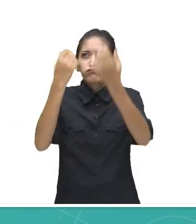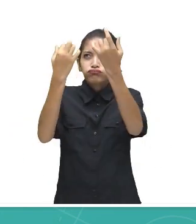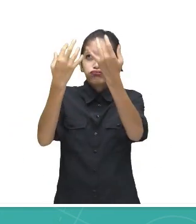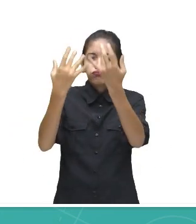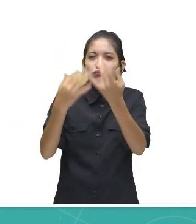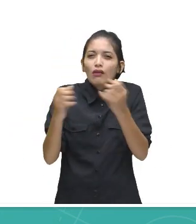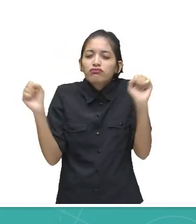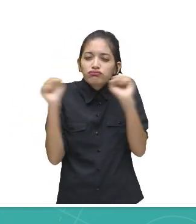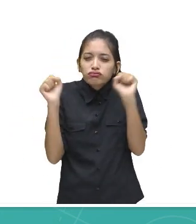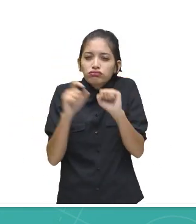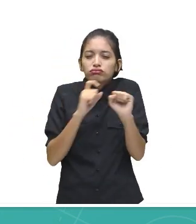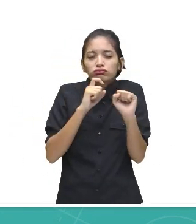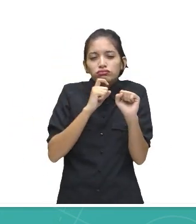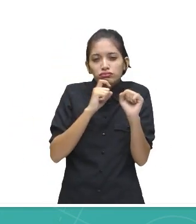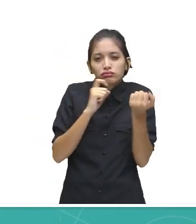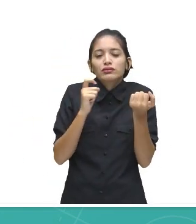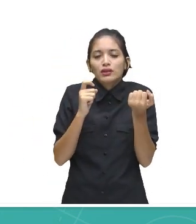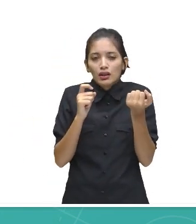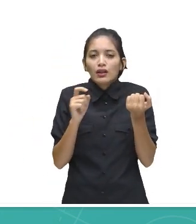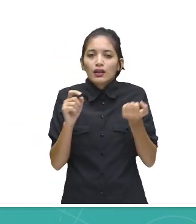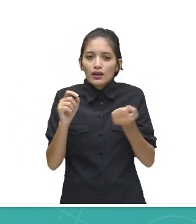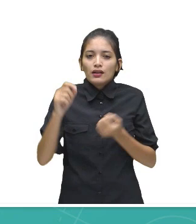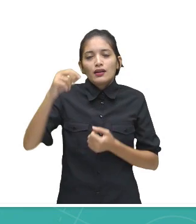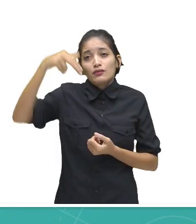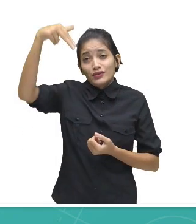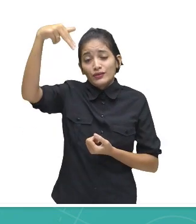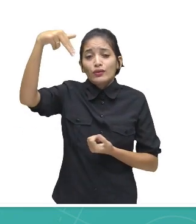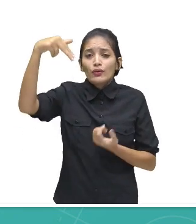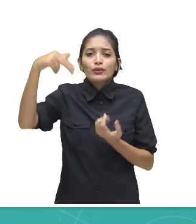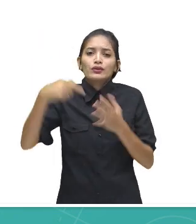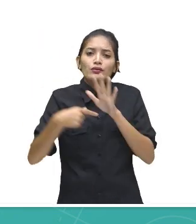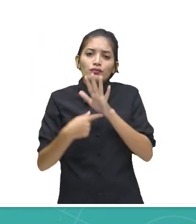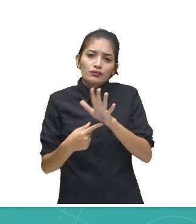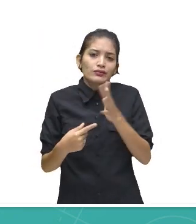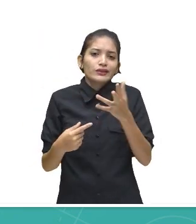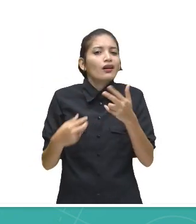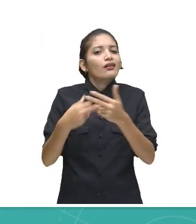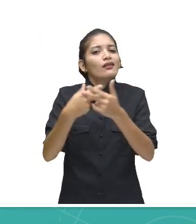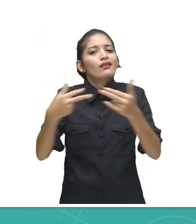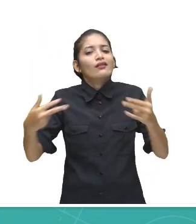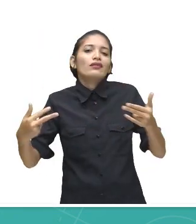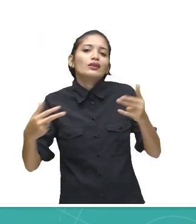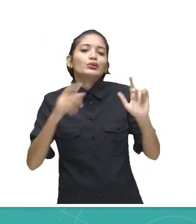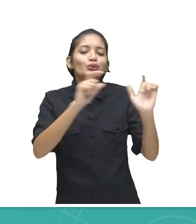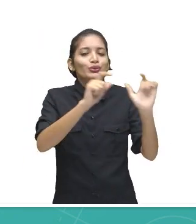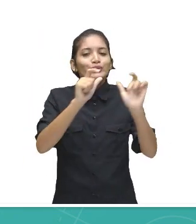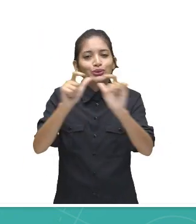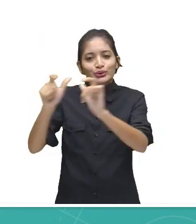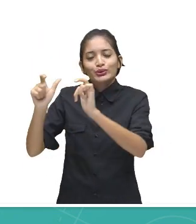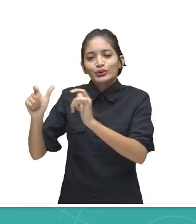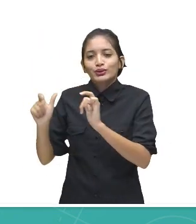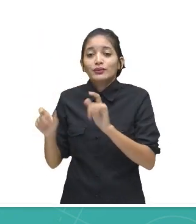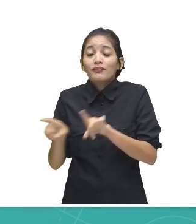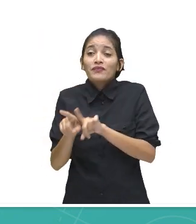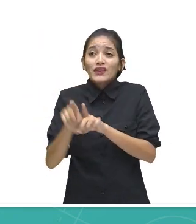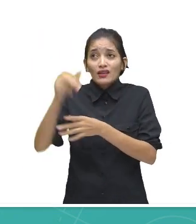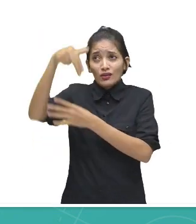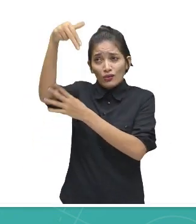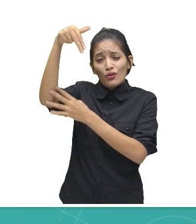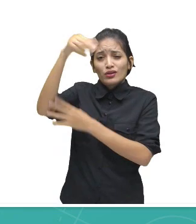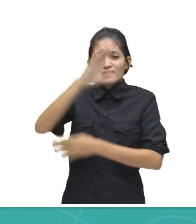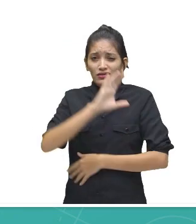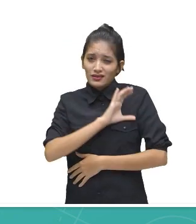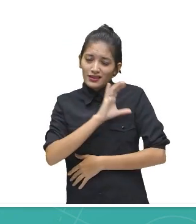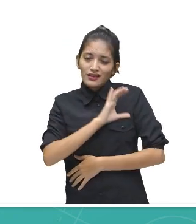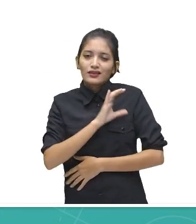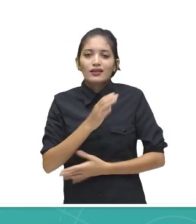da Rússia, como a gente falou. Lá do outro lado, né? Está aparecendo lá a chamada Groenlândia, né? A parte norte do Canadá,